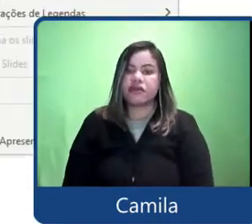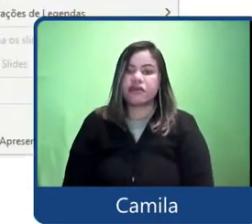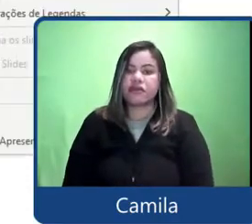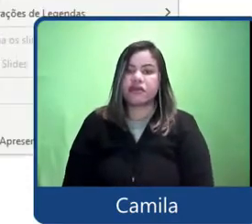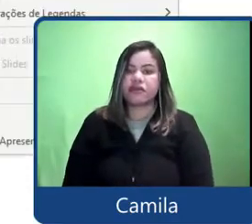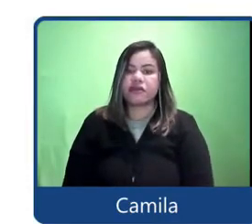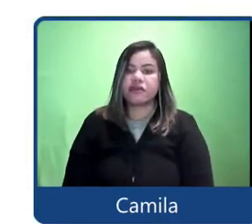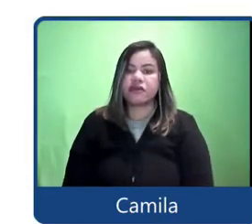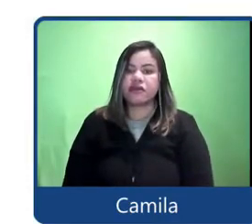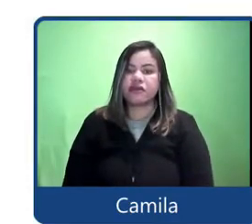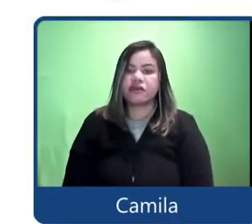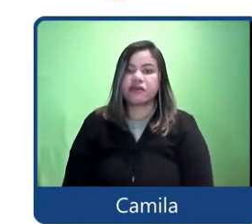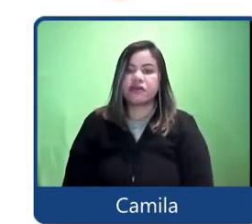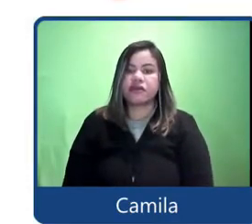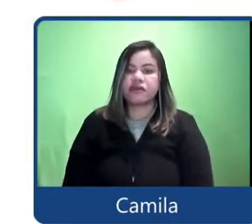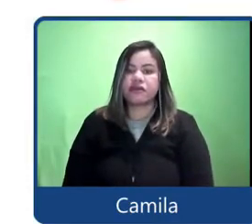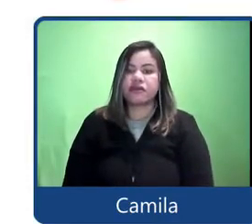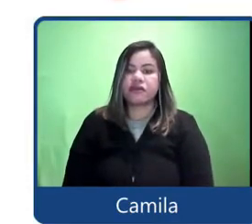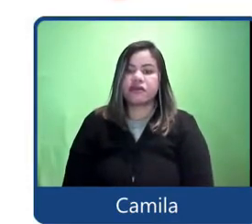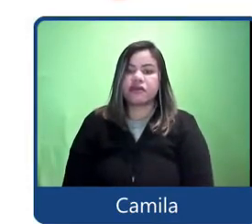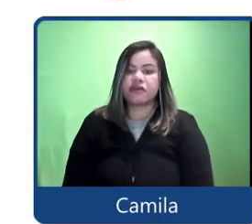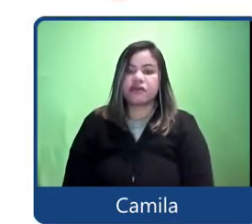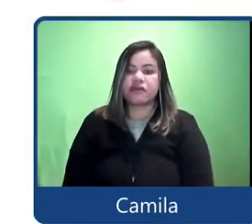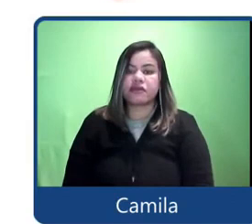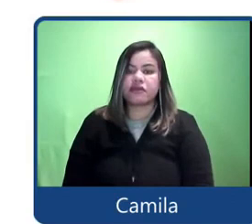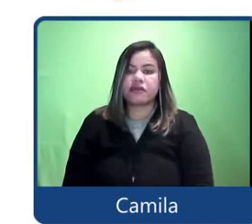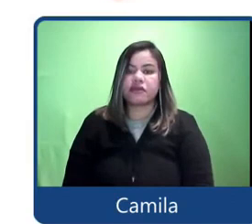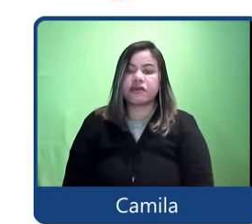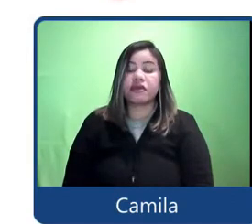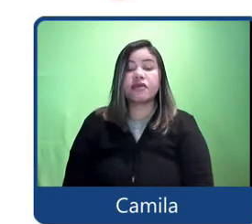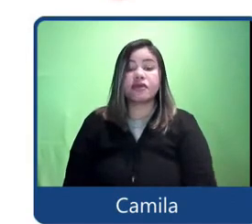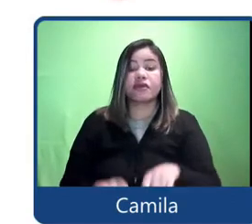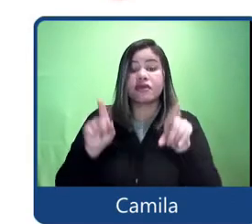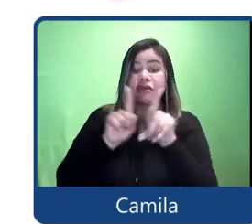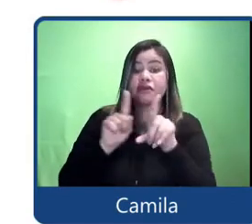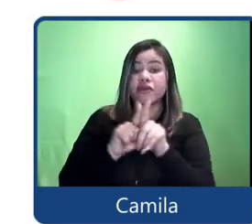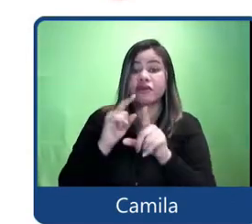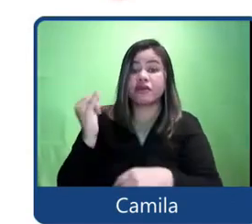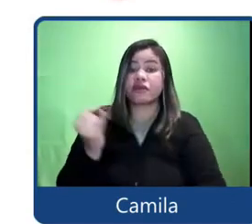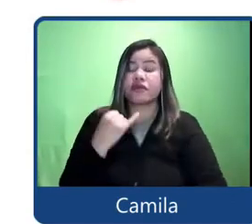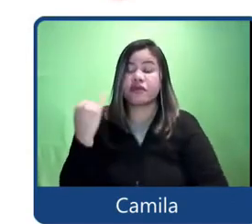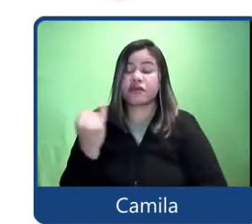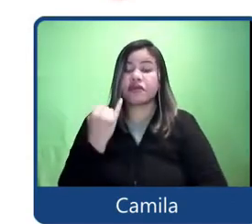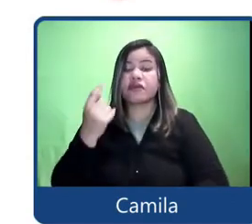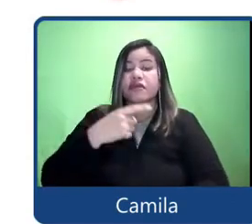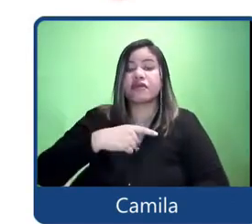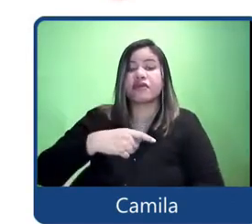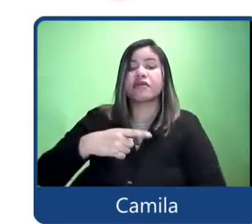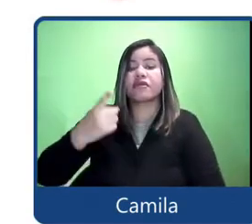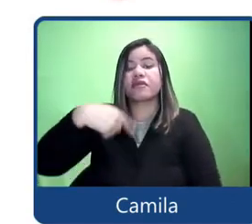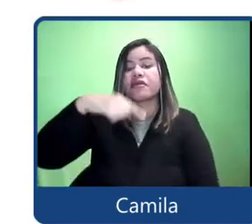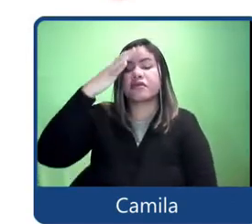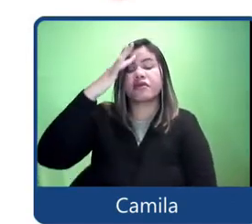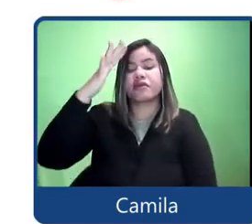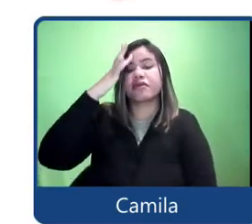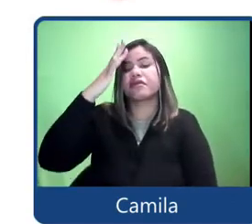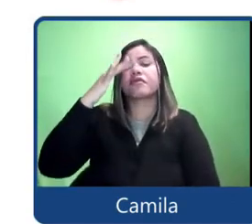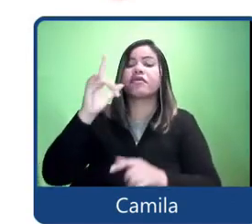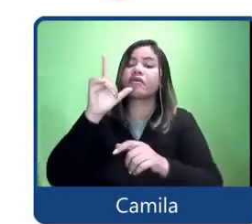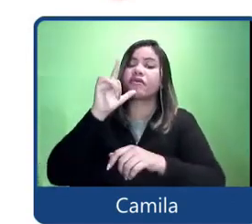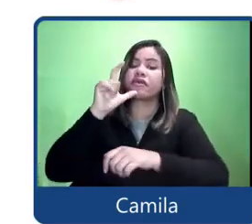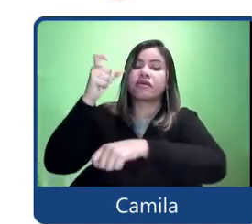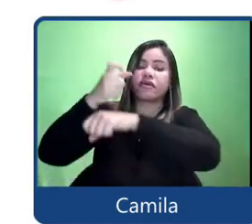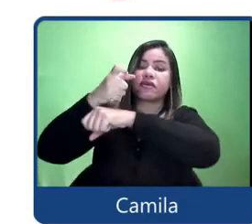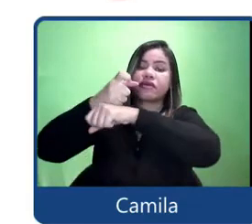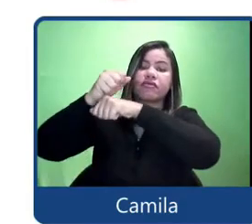Opa, não está indo aqui. Também é importante a gente pensar que com o derretimento das geleiras, né, e do permafrost,